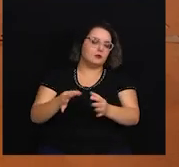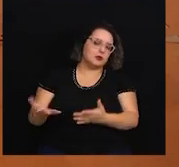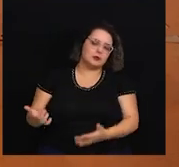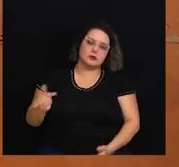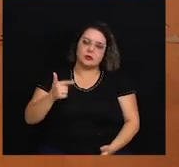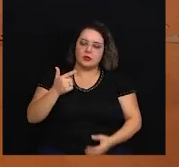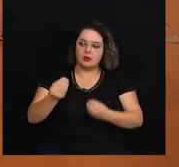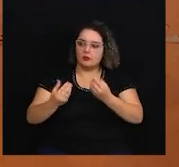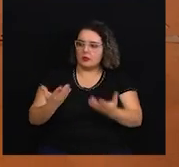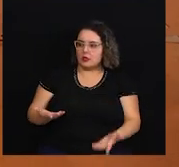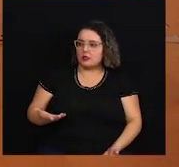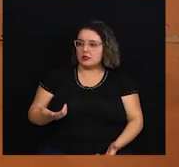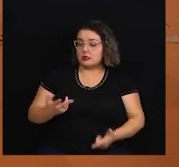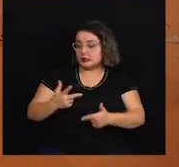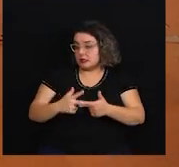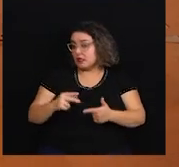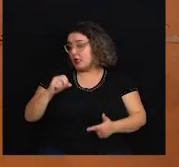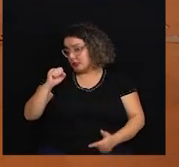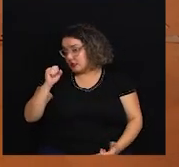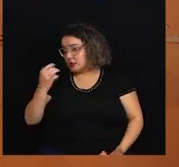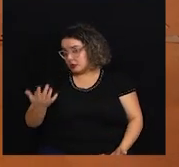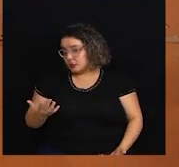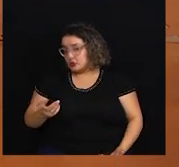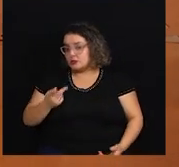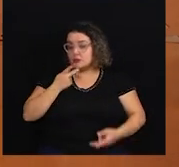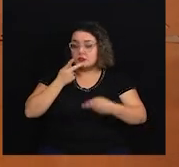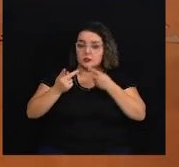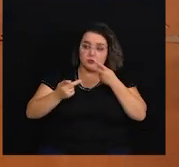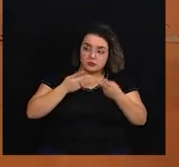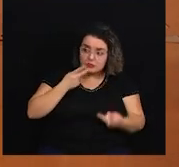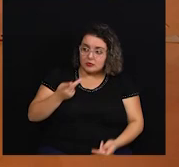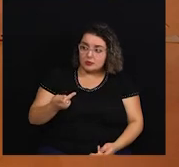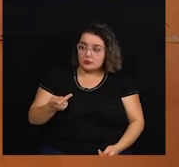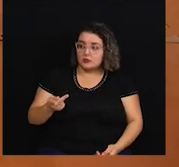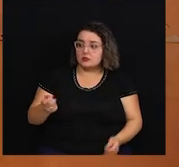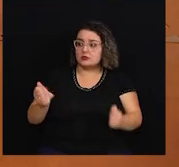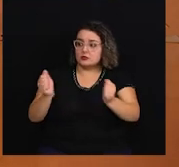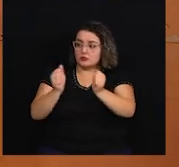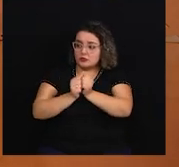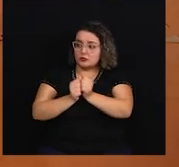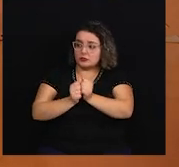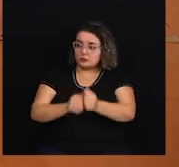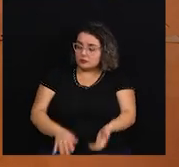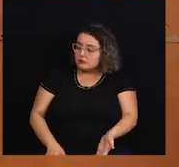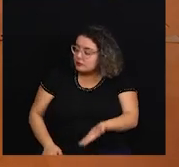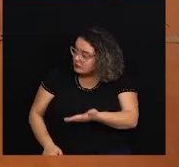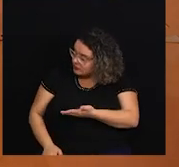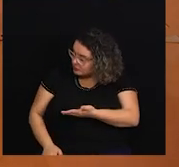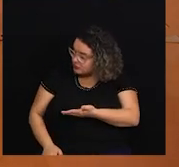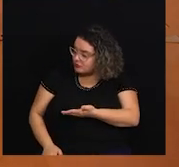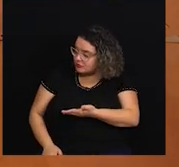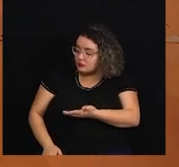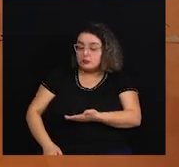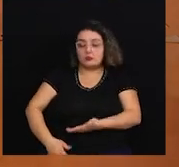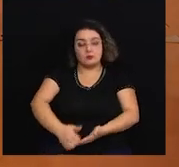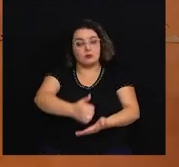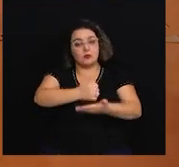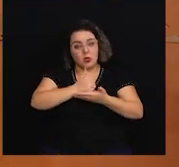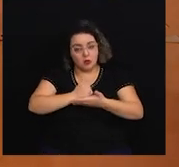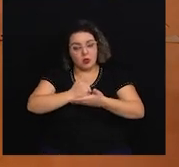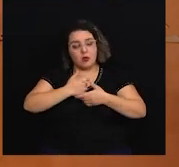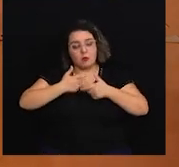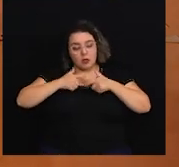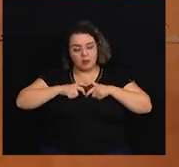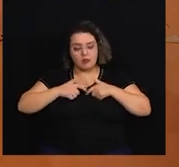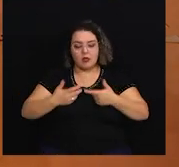como E essas conquistas que você citou aqui o nosso lado né as medalhas troféus e só